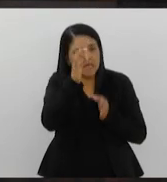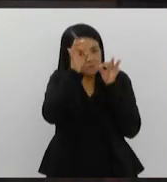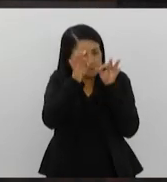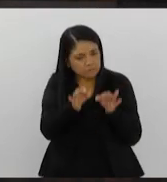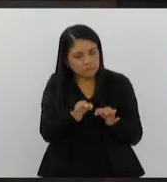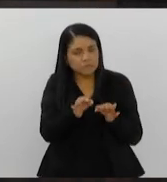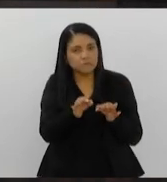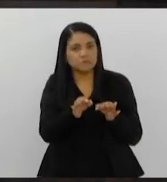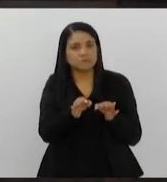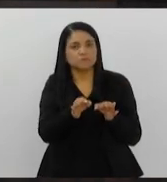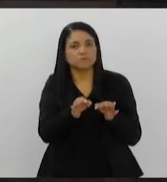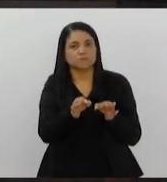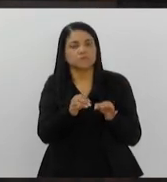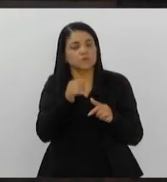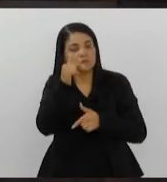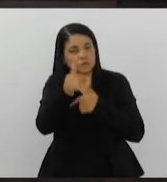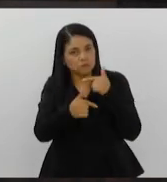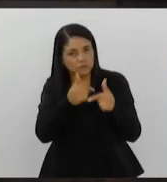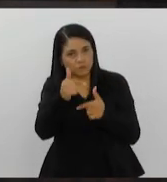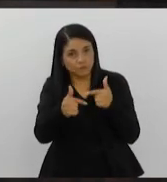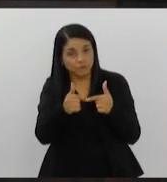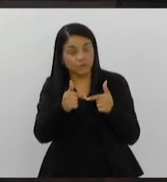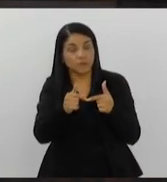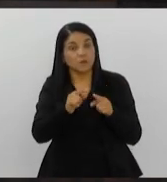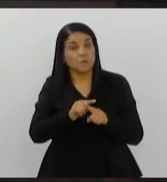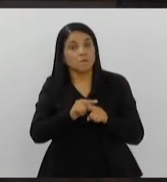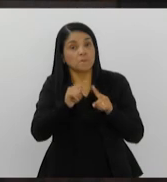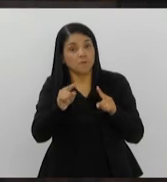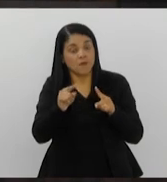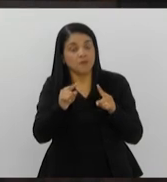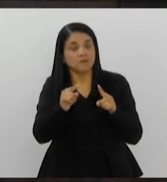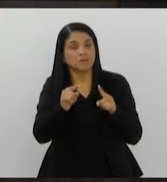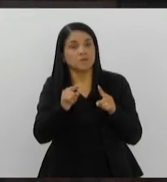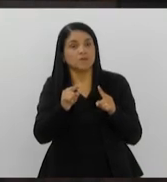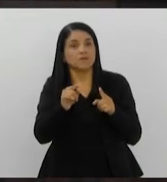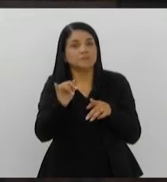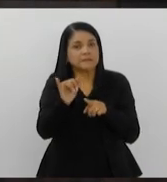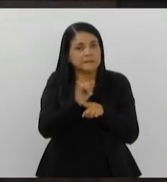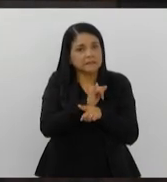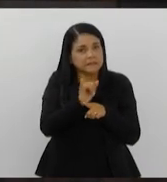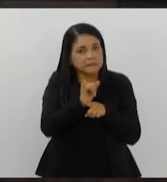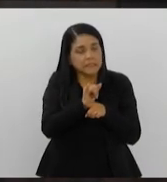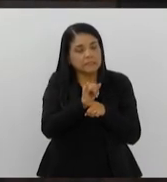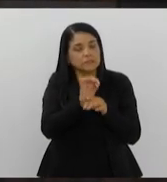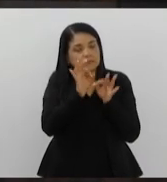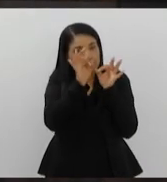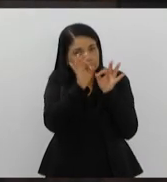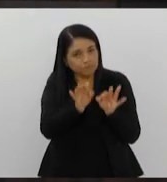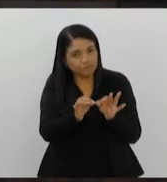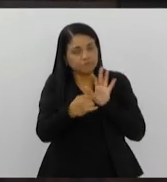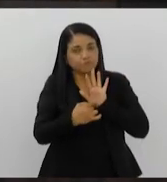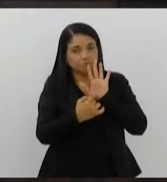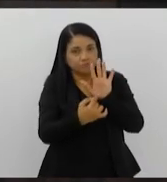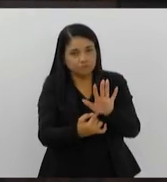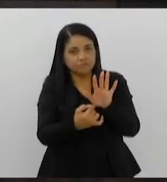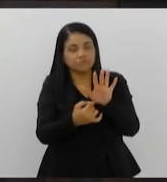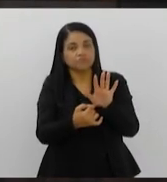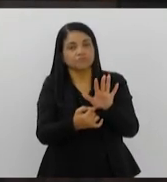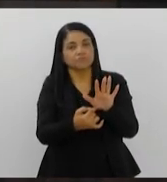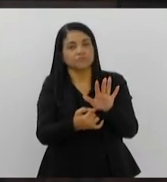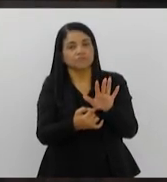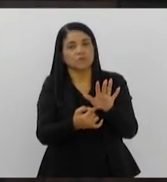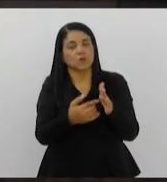desempenha suas atribuição todavia é uma forma de reafirmar e de reiterar